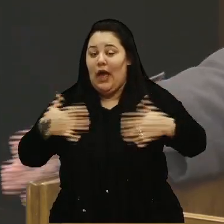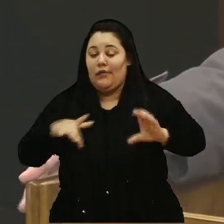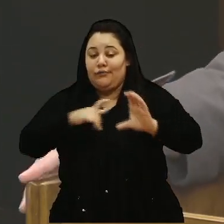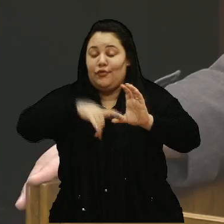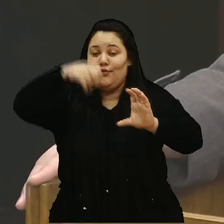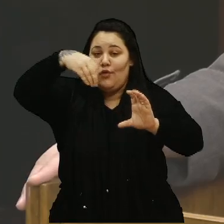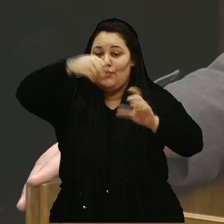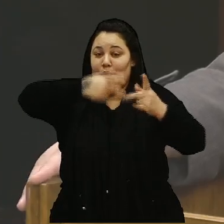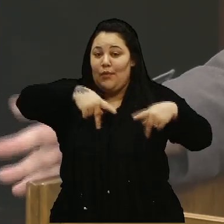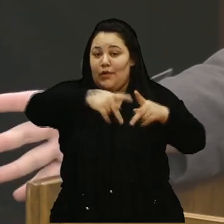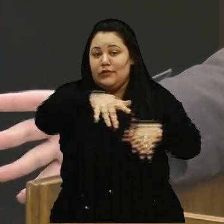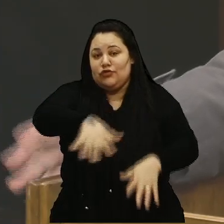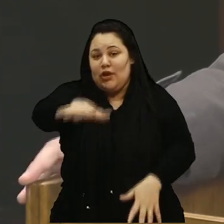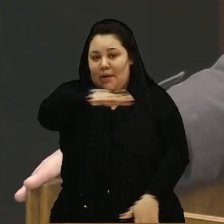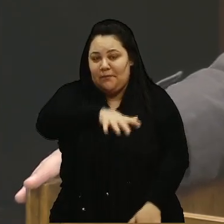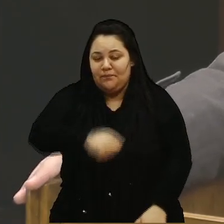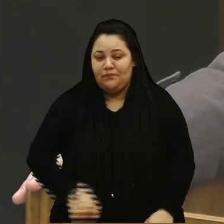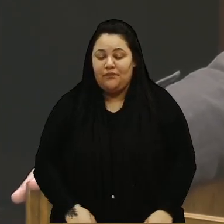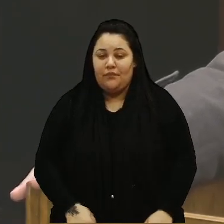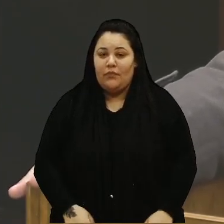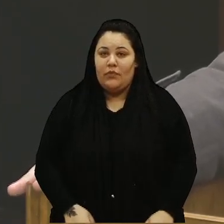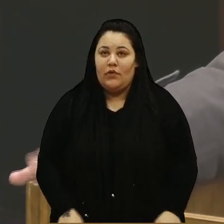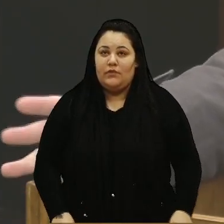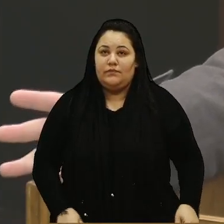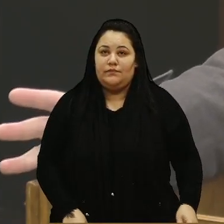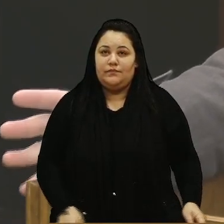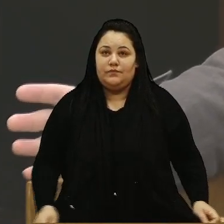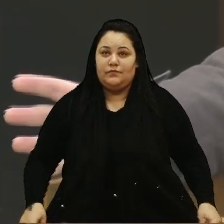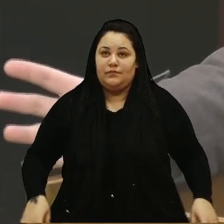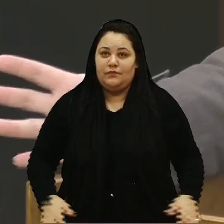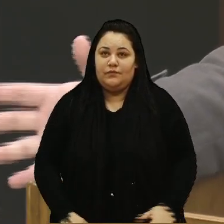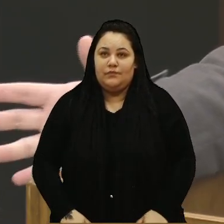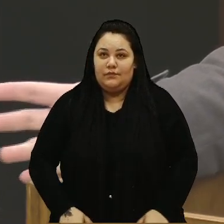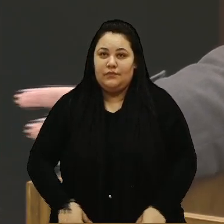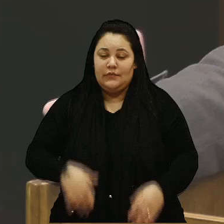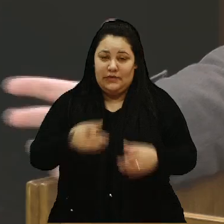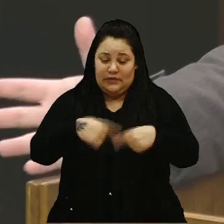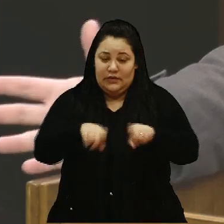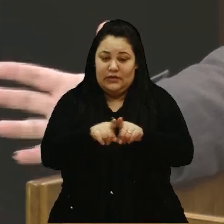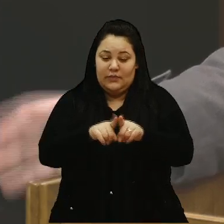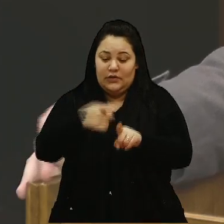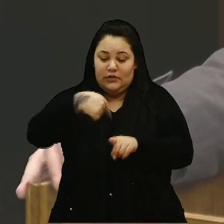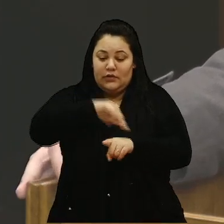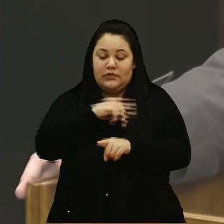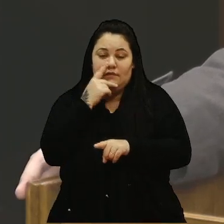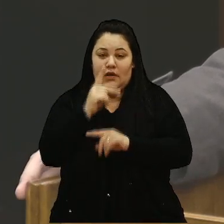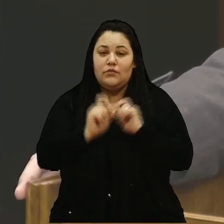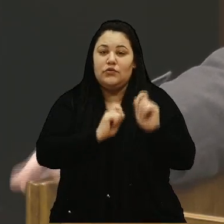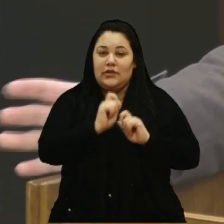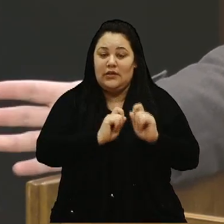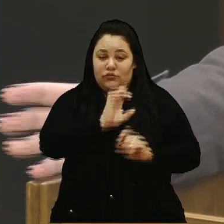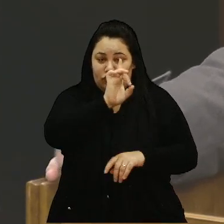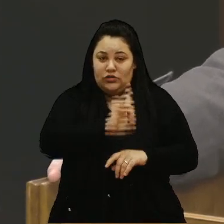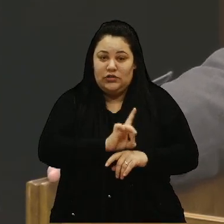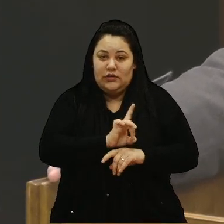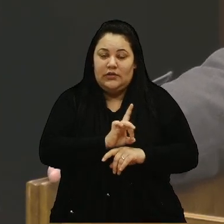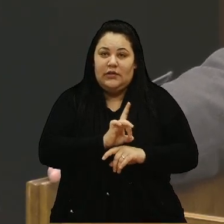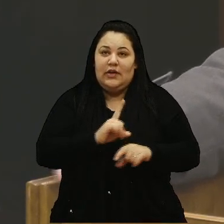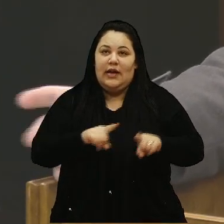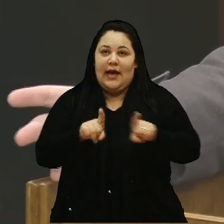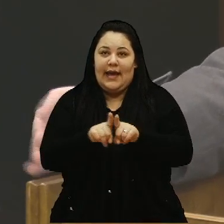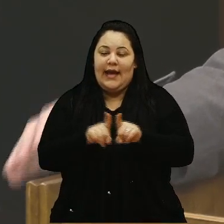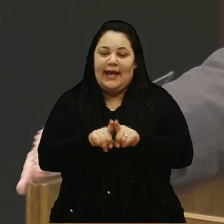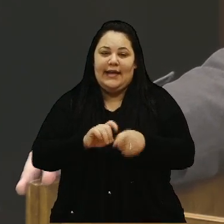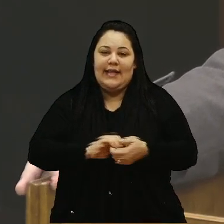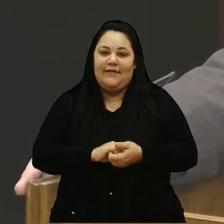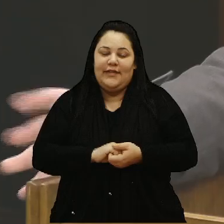da população em geral. E nós falamos aqui, vereador Cláudio Libardi, de uma matéria de direito consumerista, né? Direito do consumidor, obviamente, haja vista que a RGE é